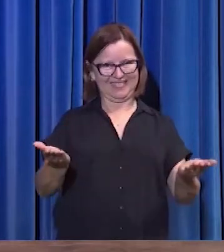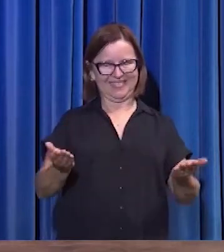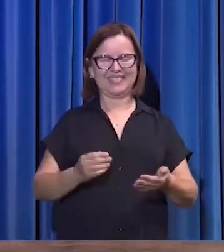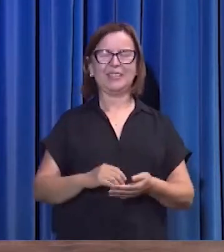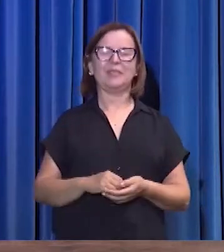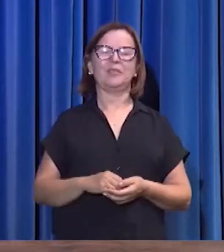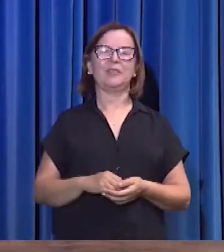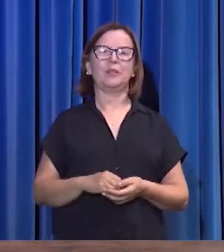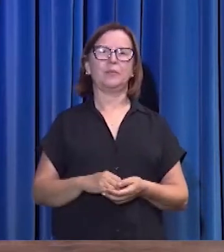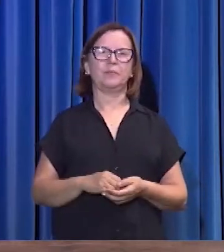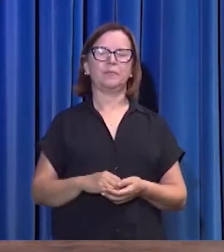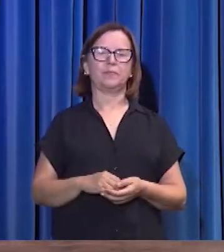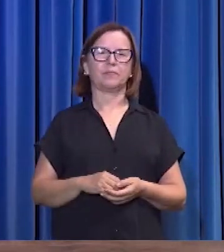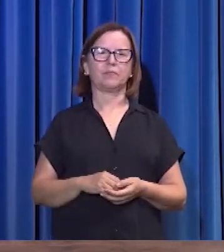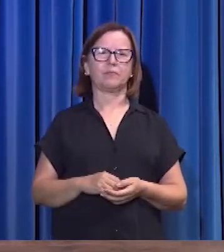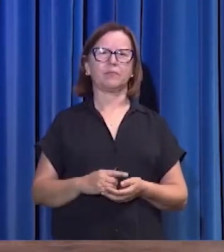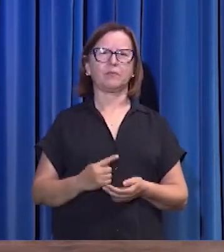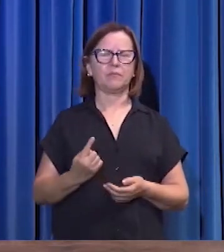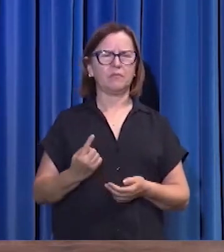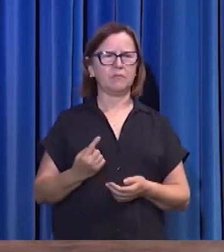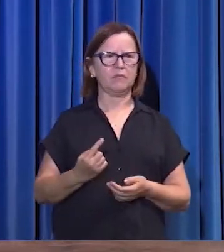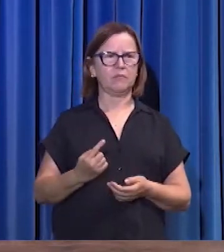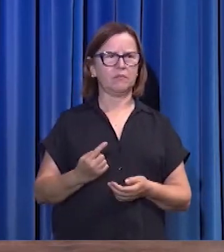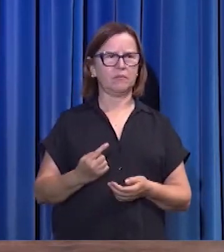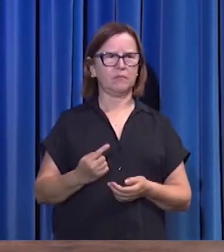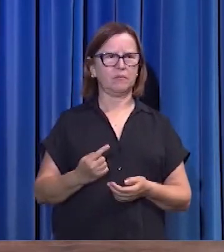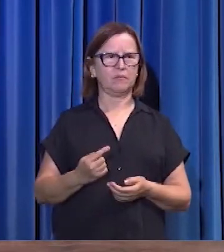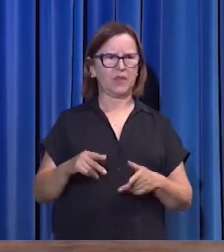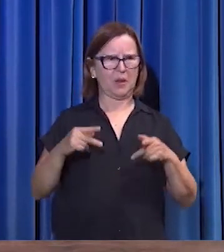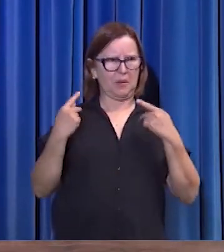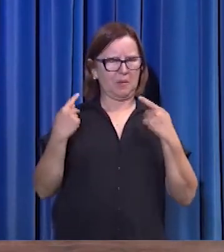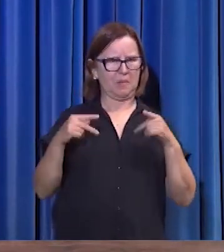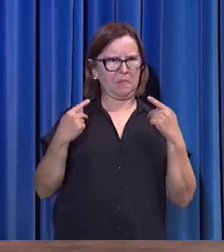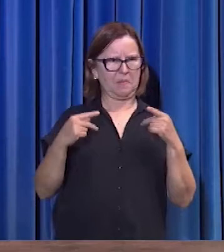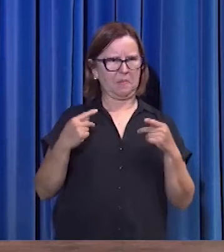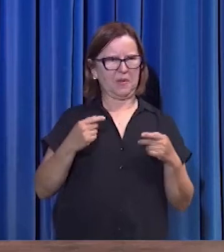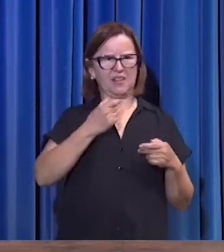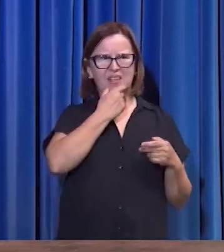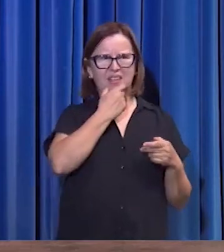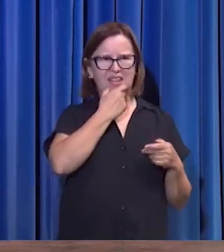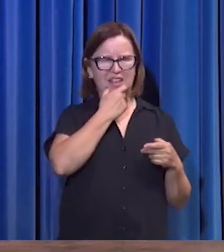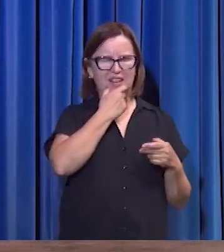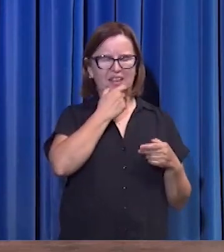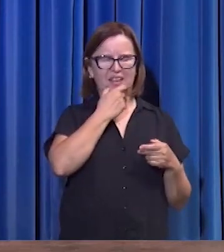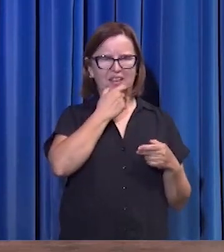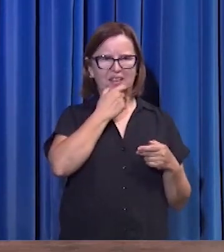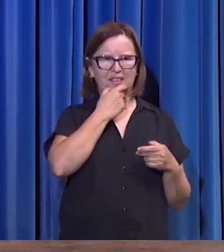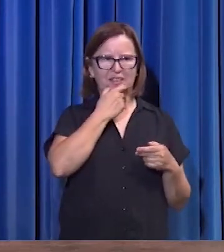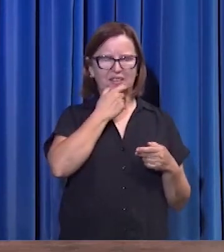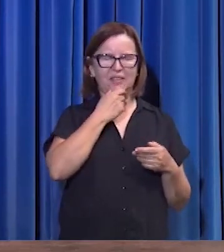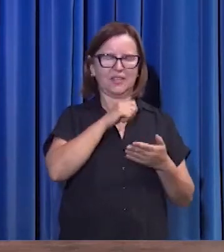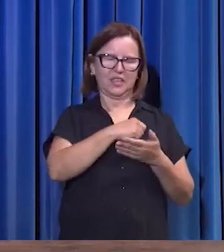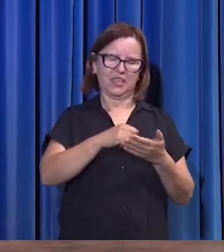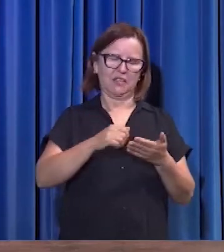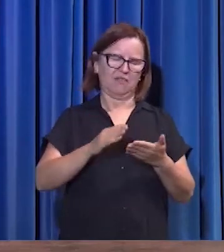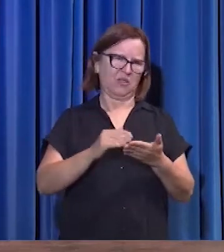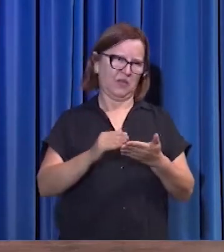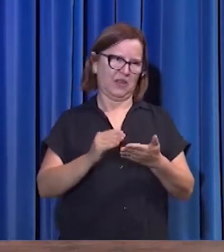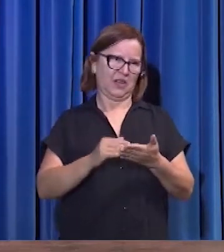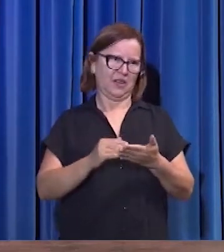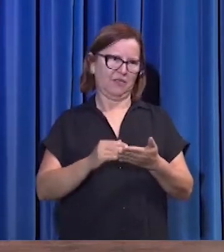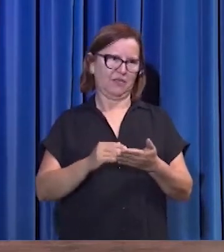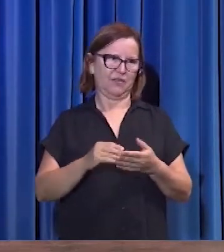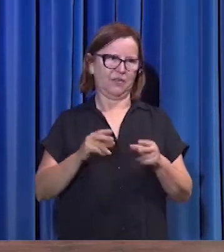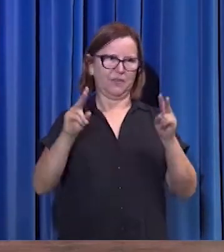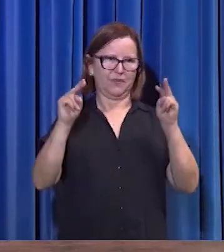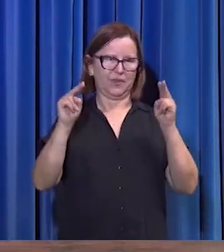O pregador inglês e escritor de O Peregrino, um dos livros mais lidos no